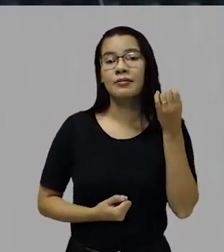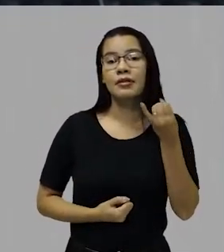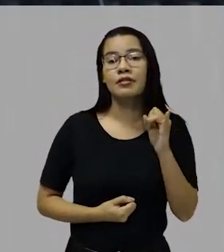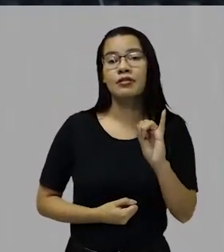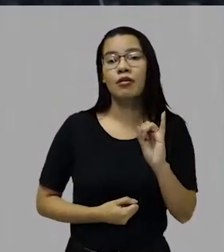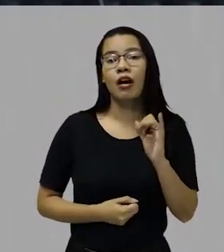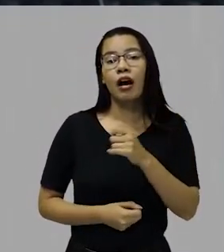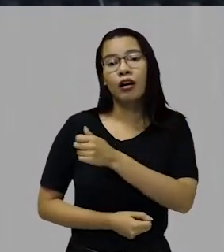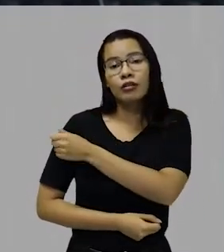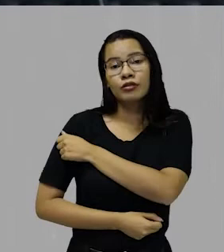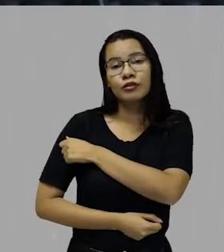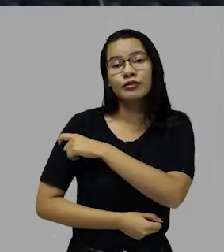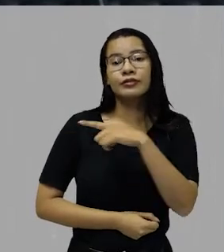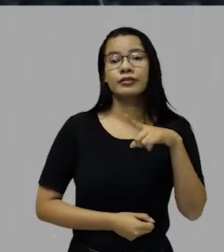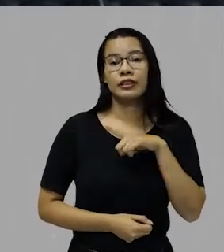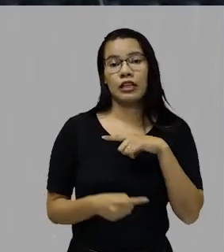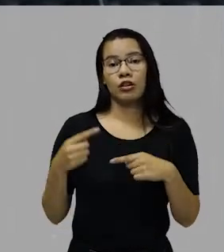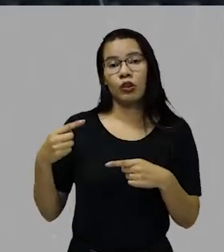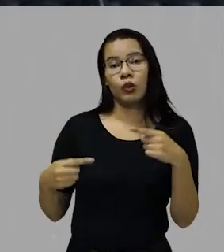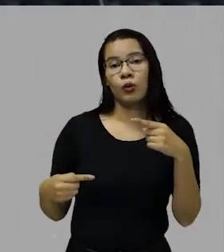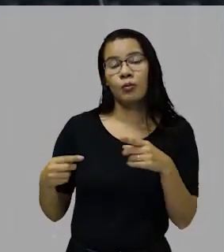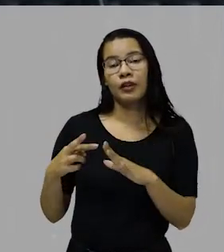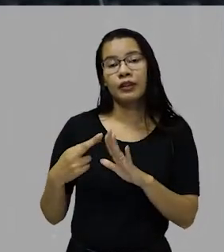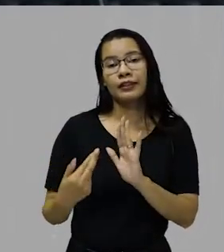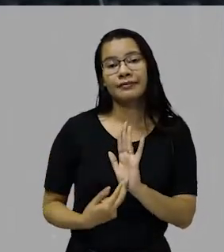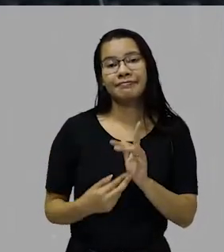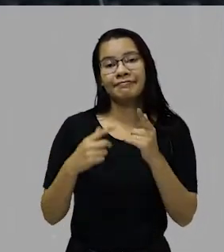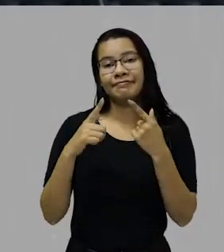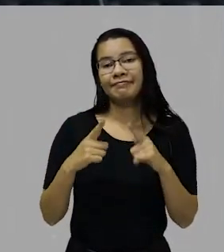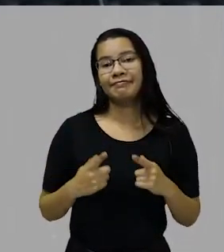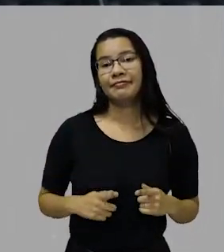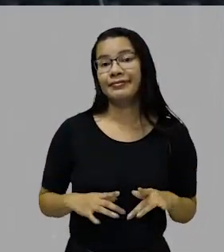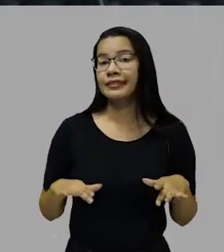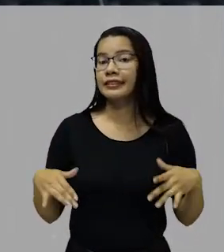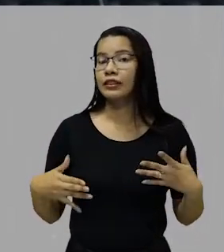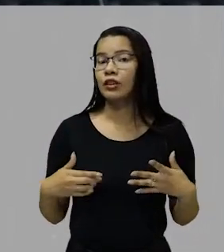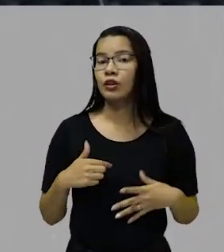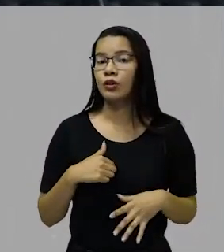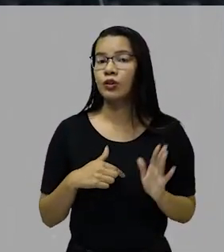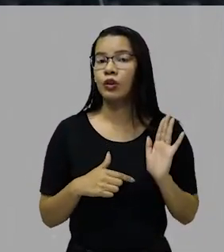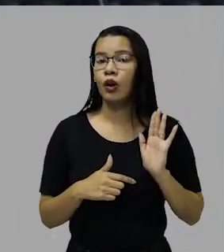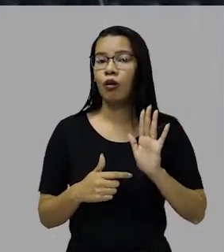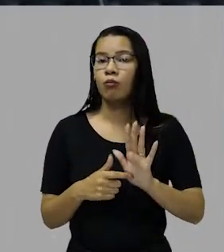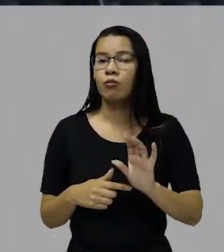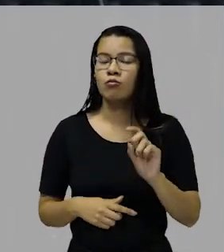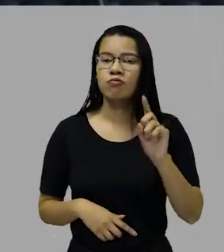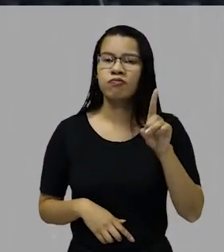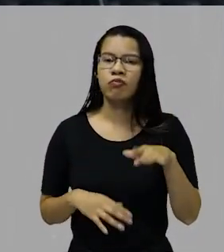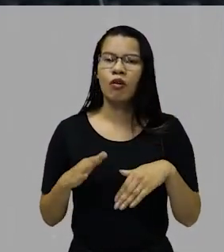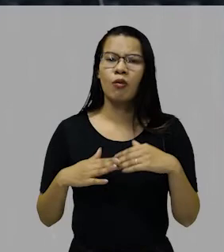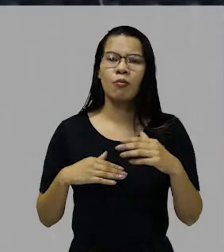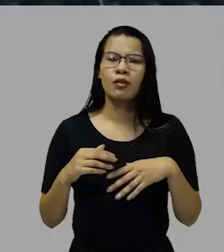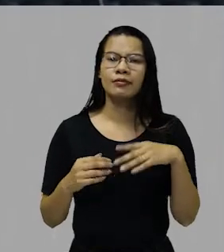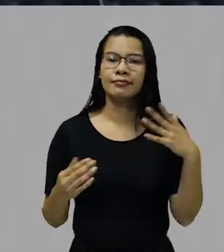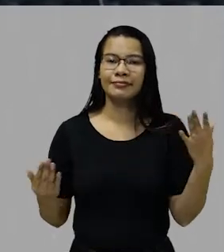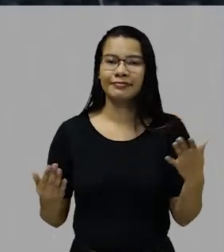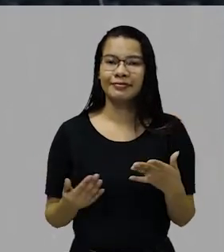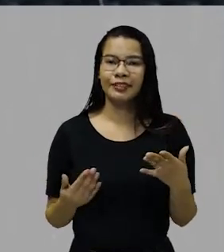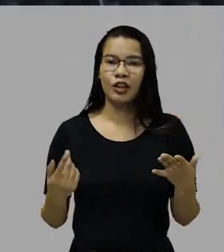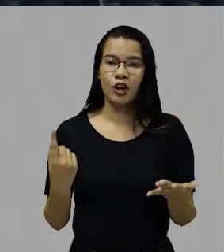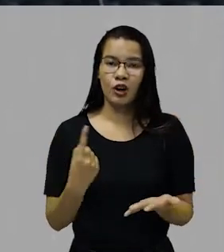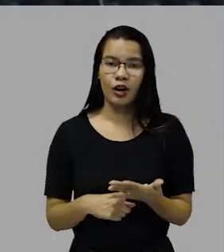tem domínio das regras gramaticais. Então, eu trouxe aqui só algumas de concordância hoje,